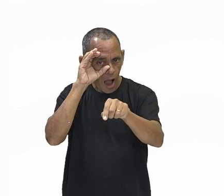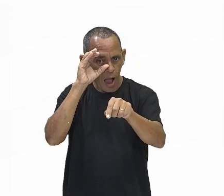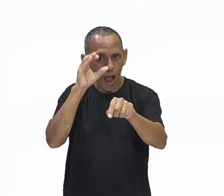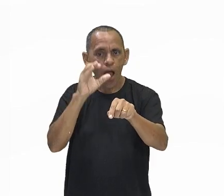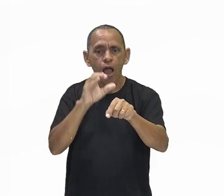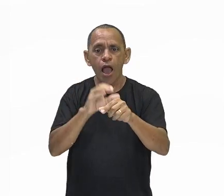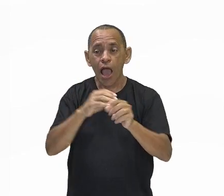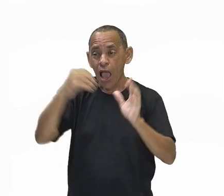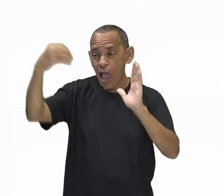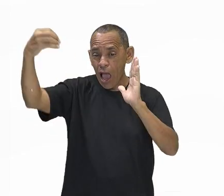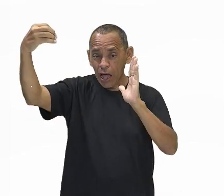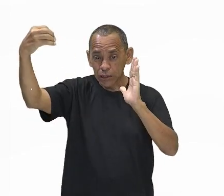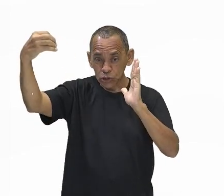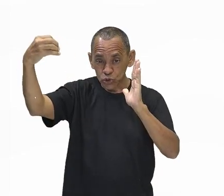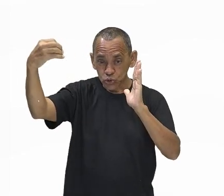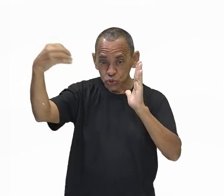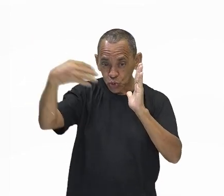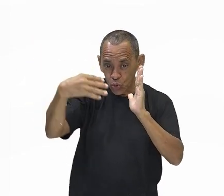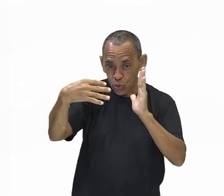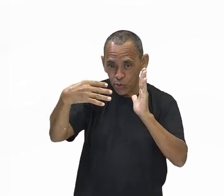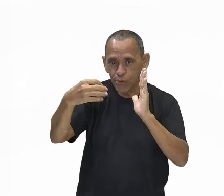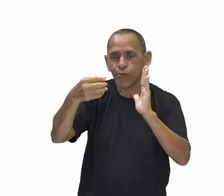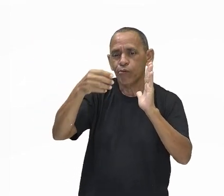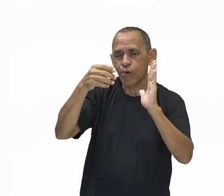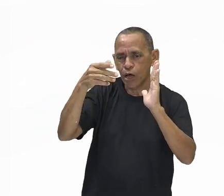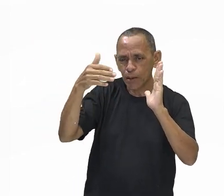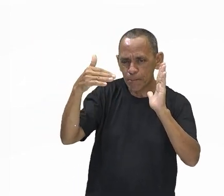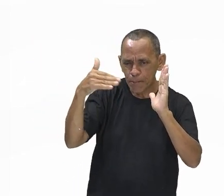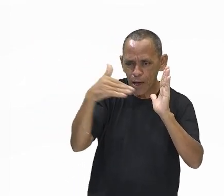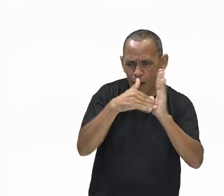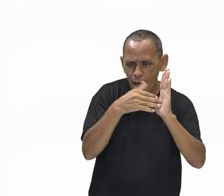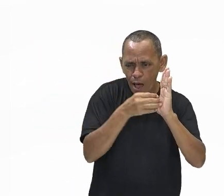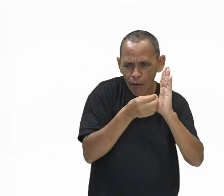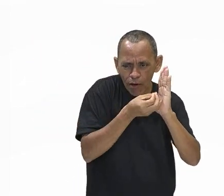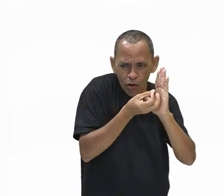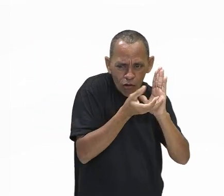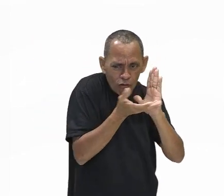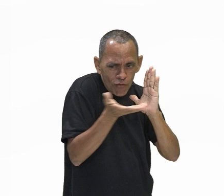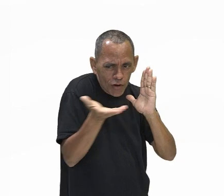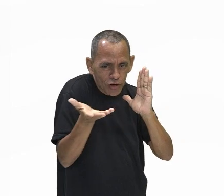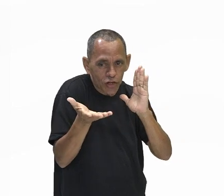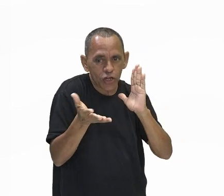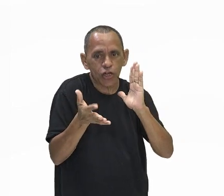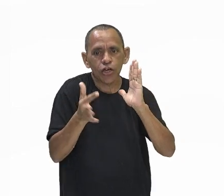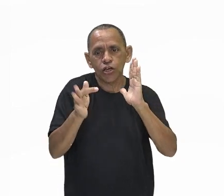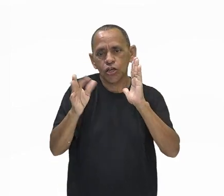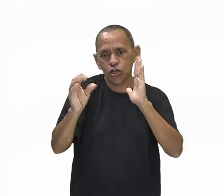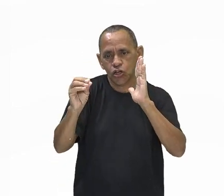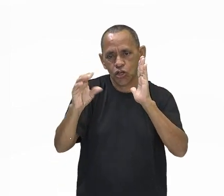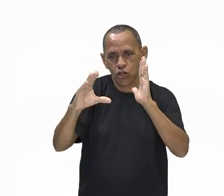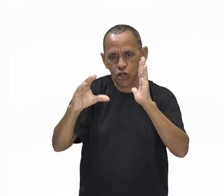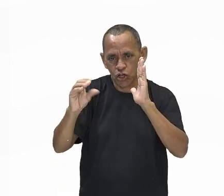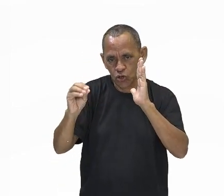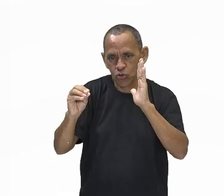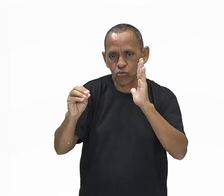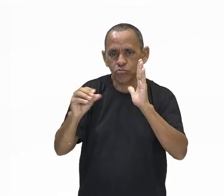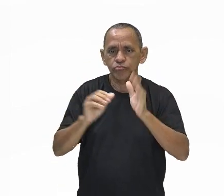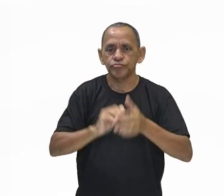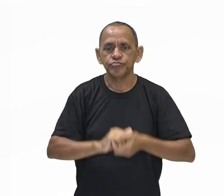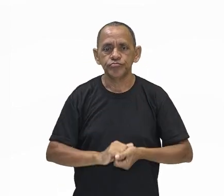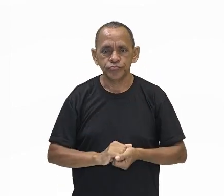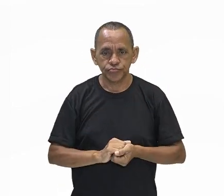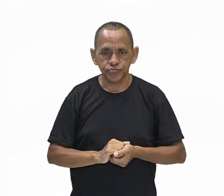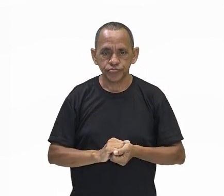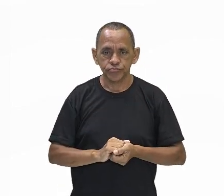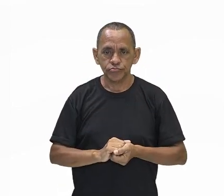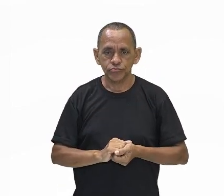para o ponto F. Por isso que esse ponto F nós vamos chamar de foco da lente, tá certo? Esse foco vai ter um foco